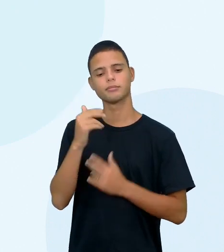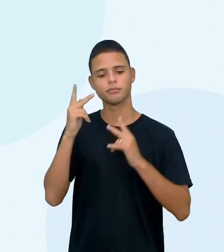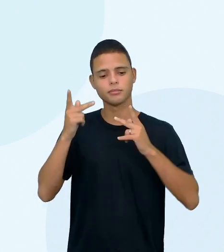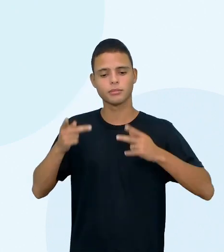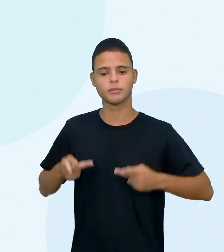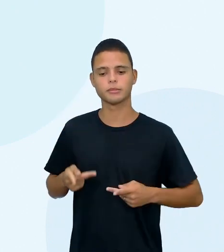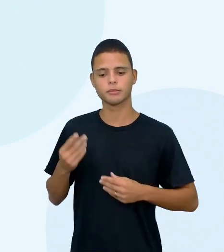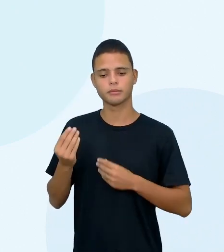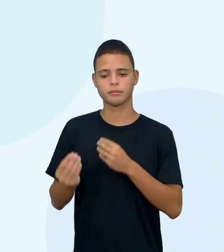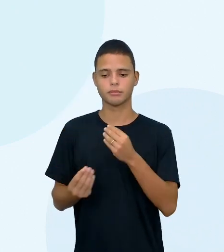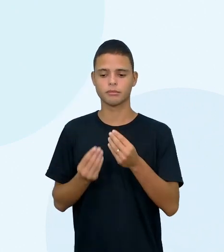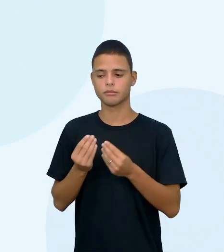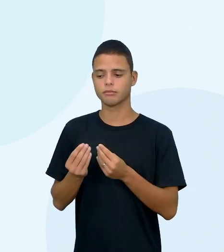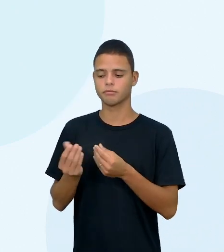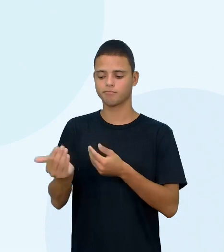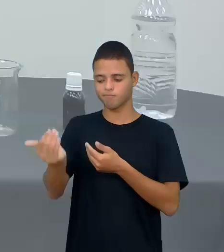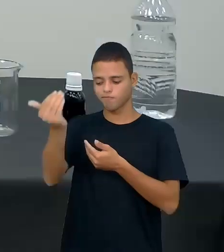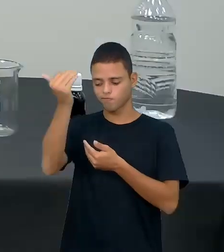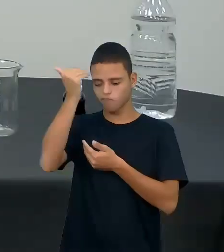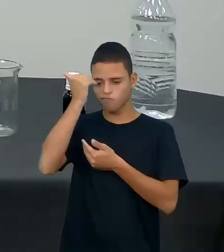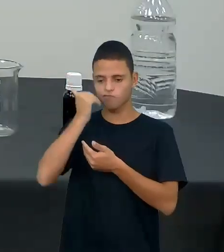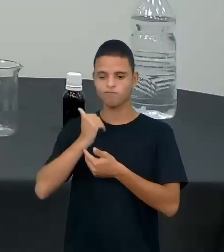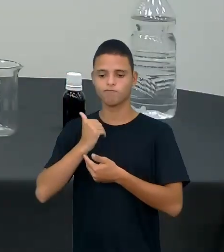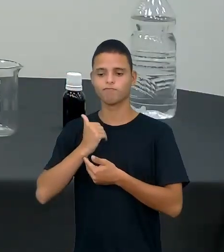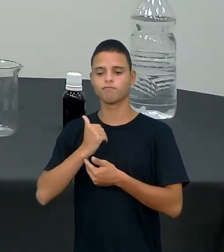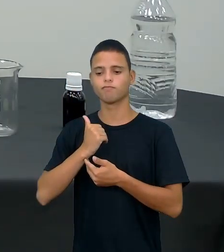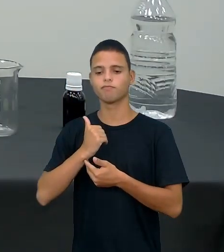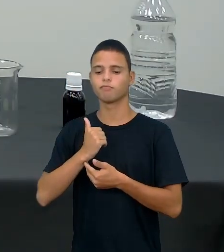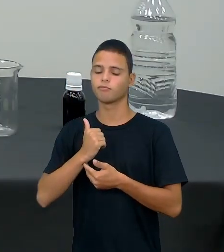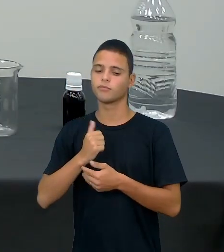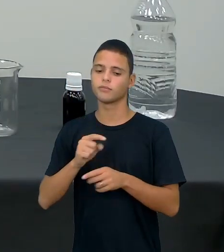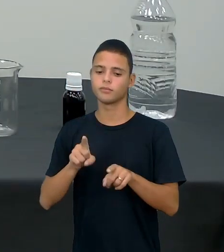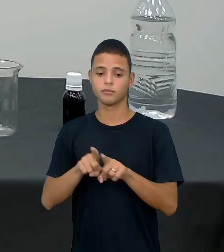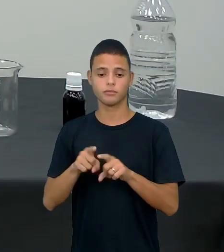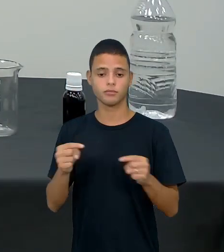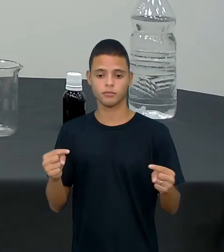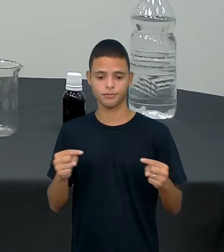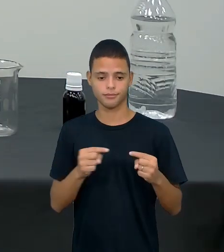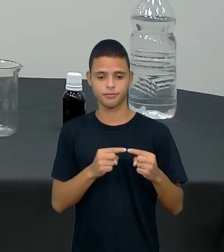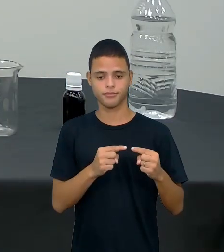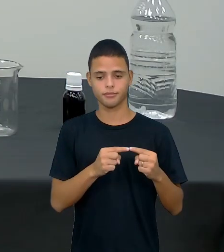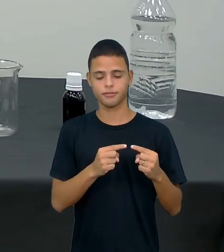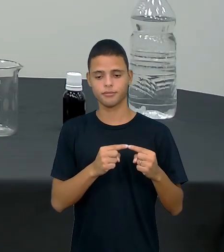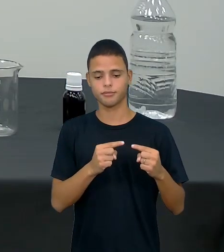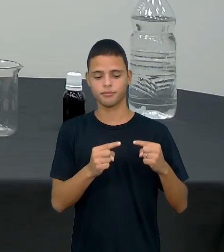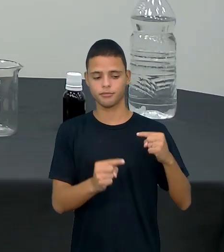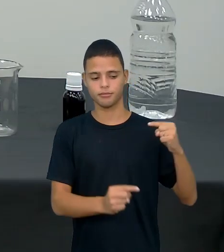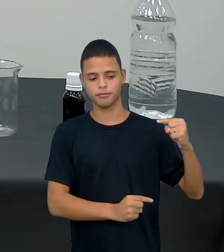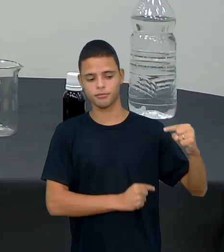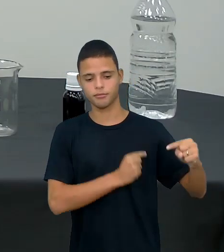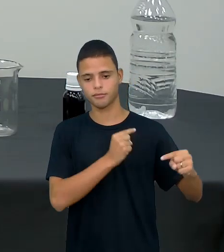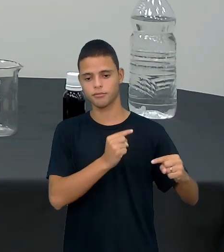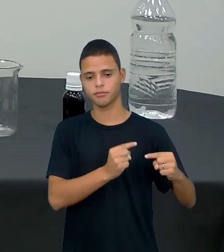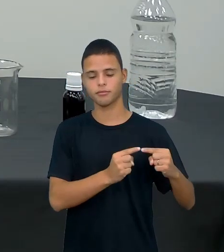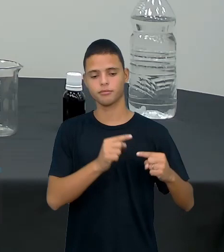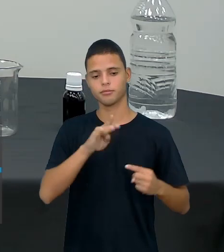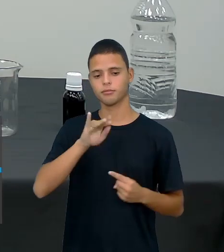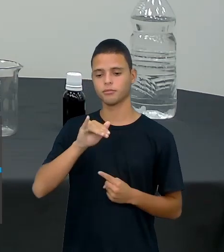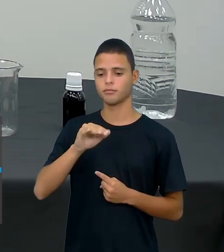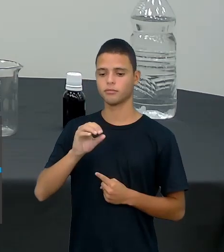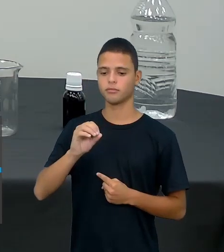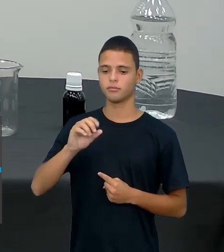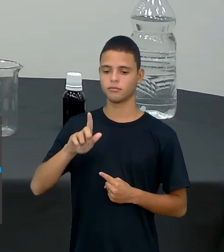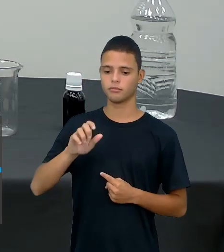então, entram no nosso corpo. E isso também faz parte do ciclo biogeoquímico aí de diversos nutrientes,